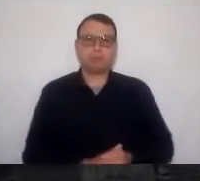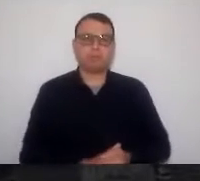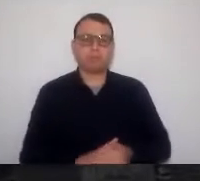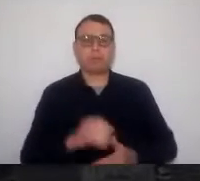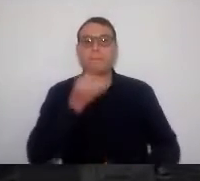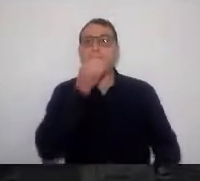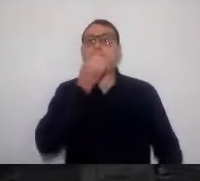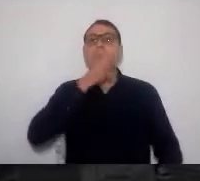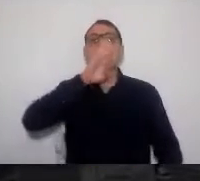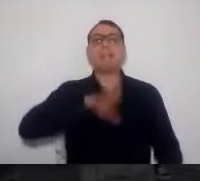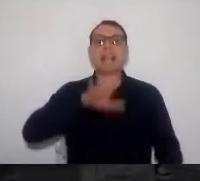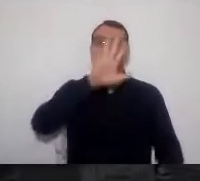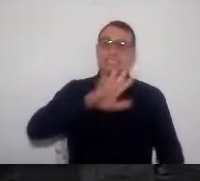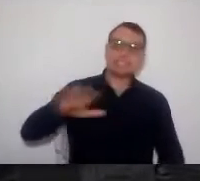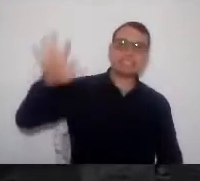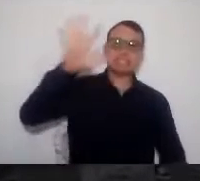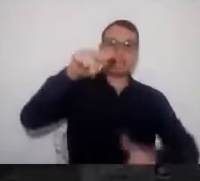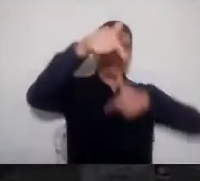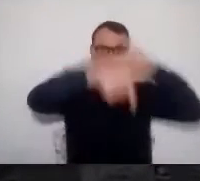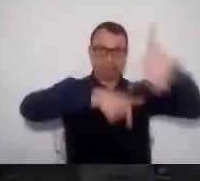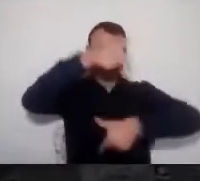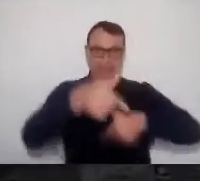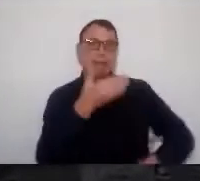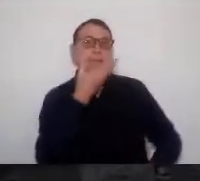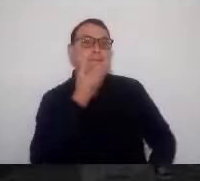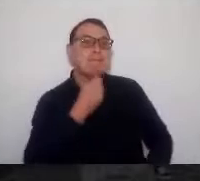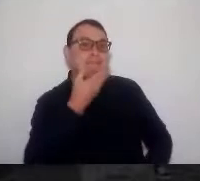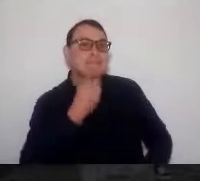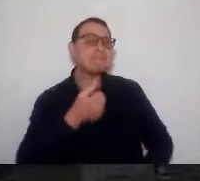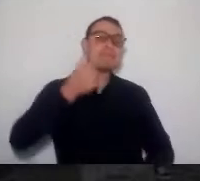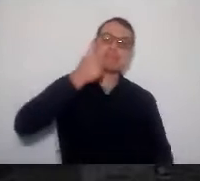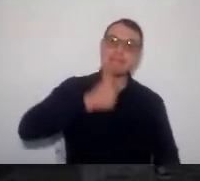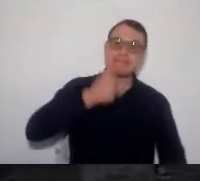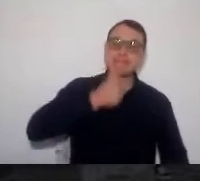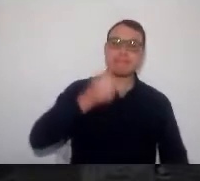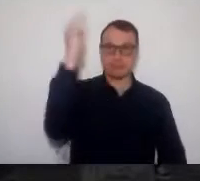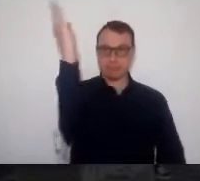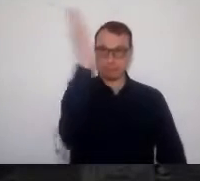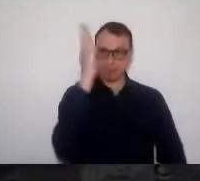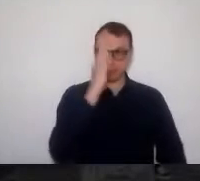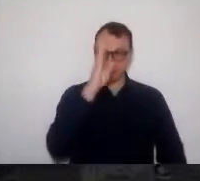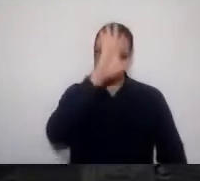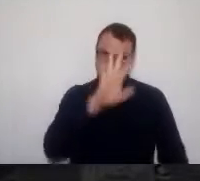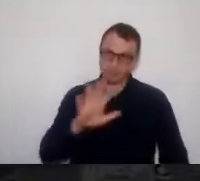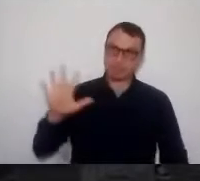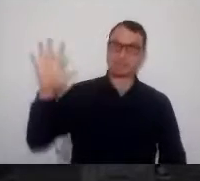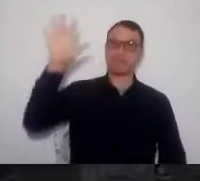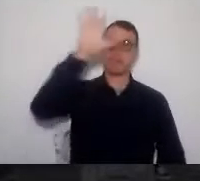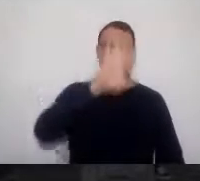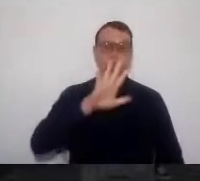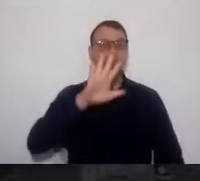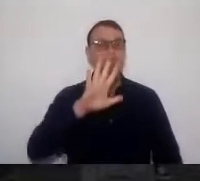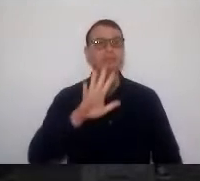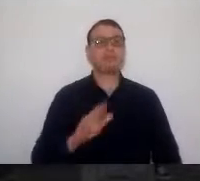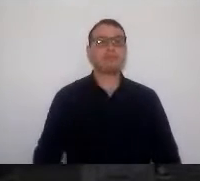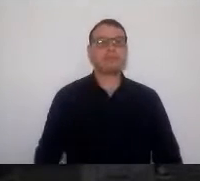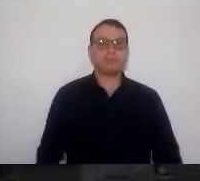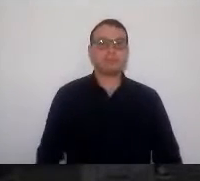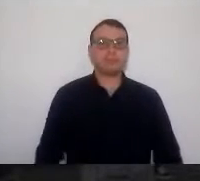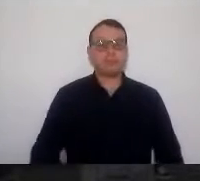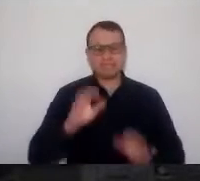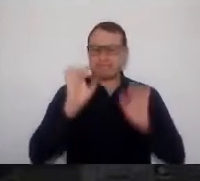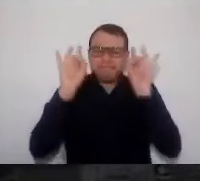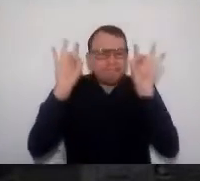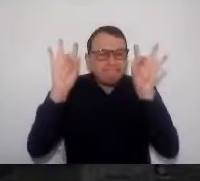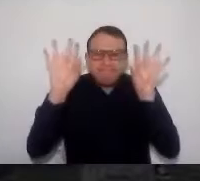Boa tarde, trabalhadores e trabalhadoras de todo o Brasil, em especial os trabalhadores e as